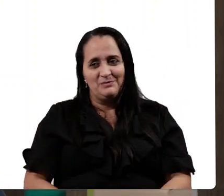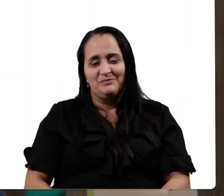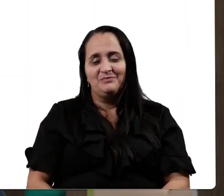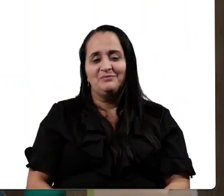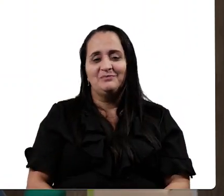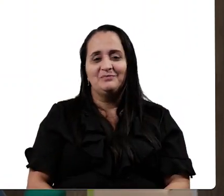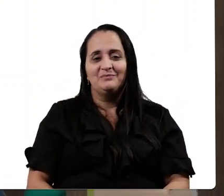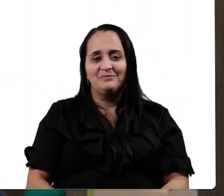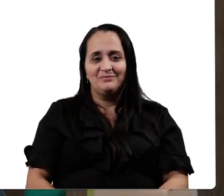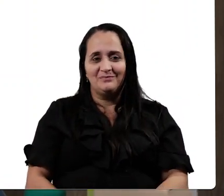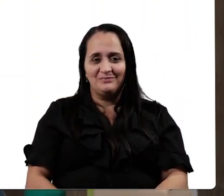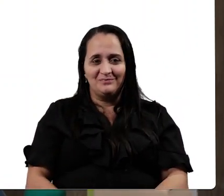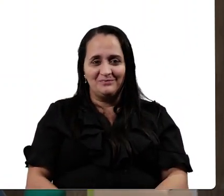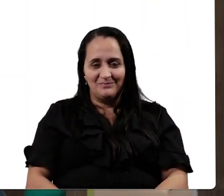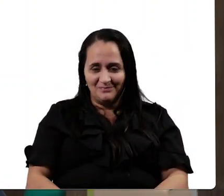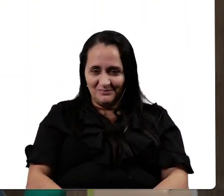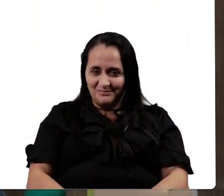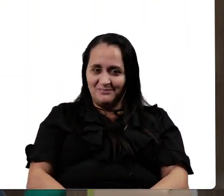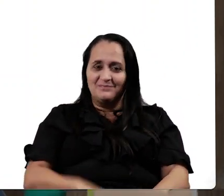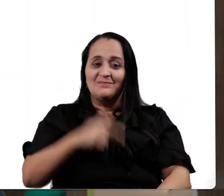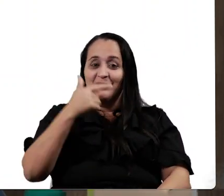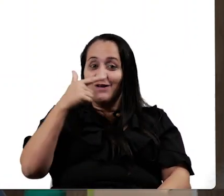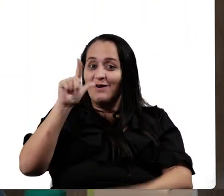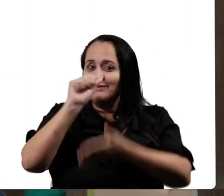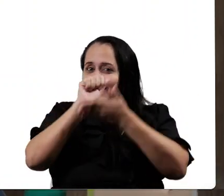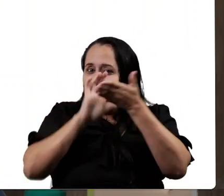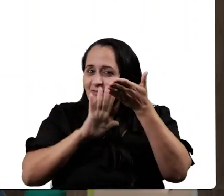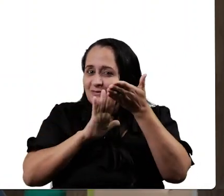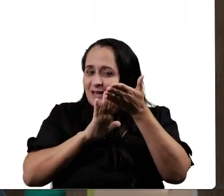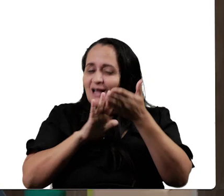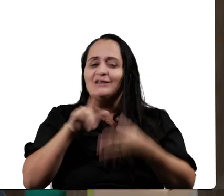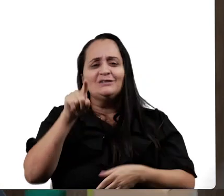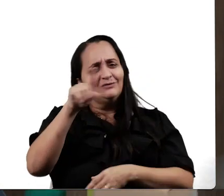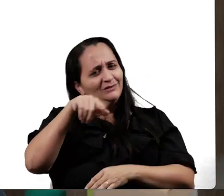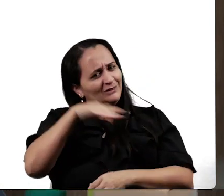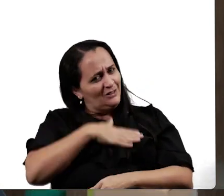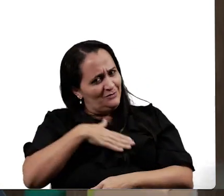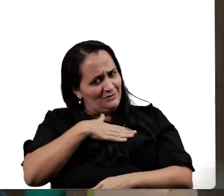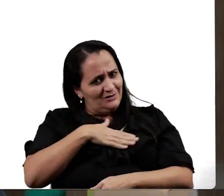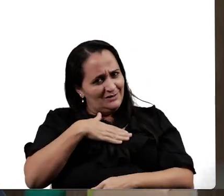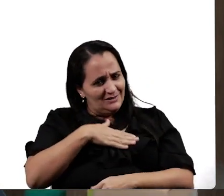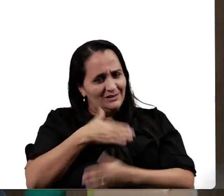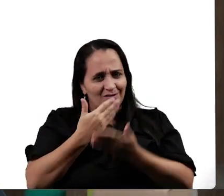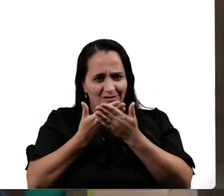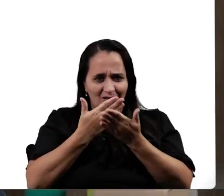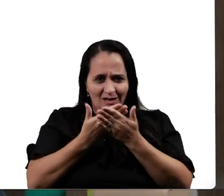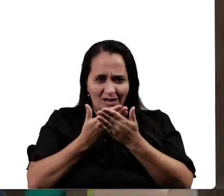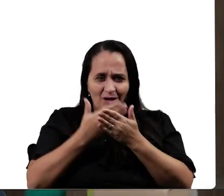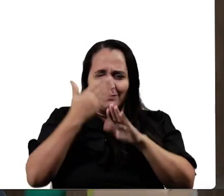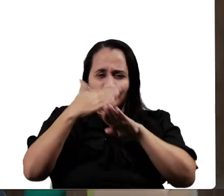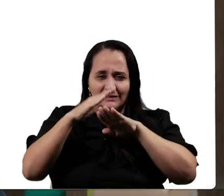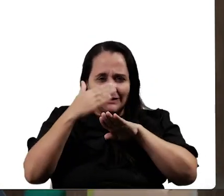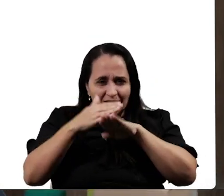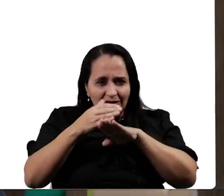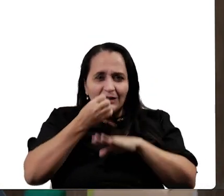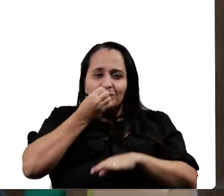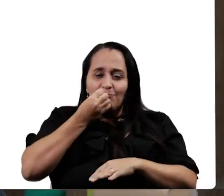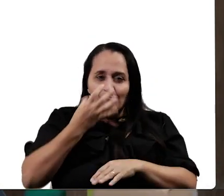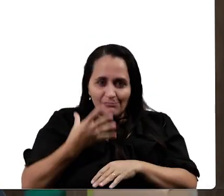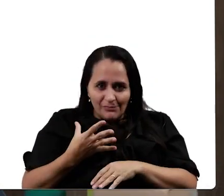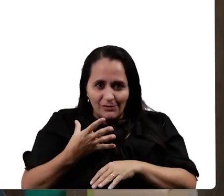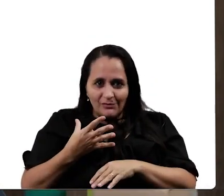ok vamos mais um exercício gente vocês estão gostando da aula estão exercitando bastante aí estão